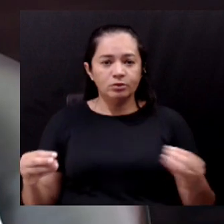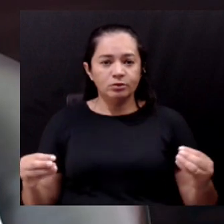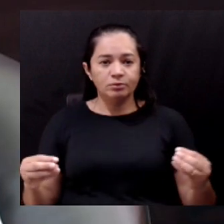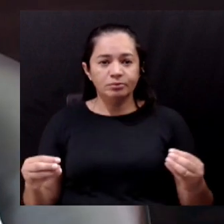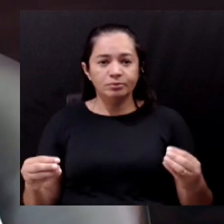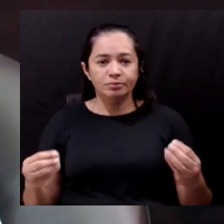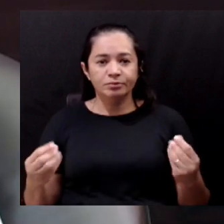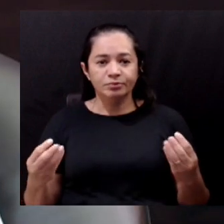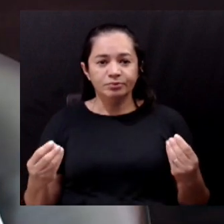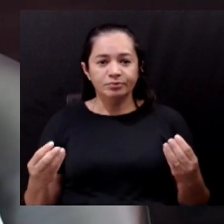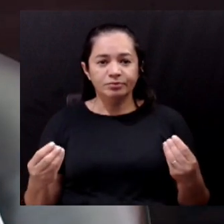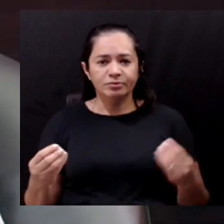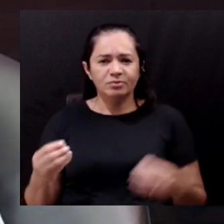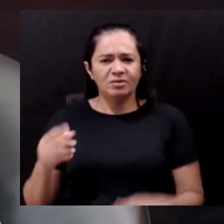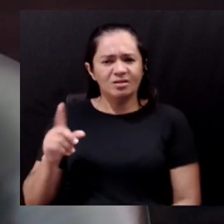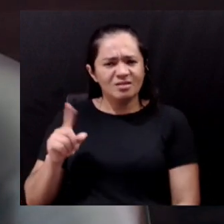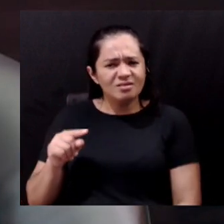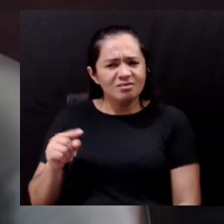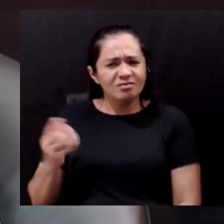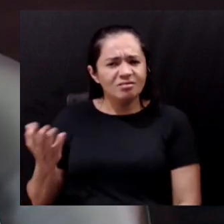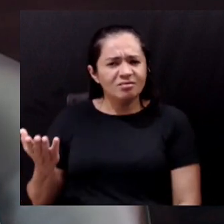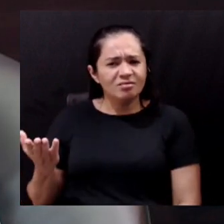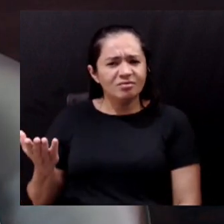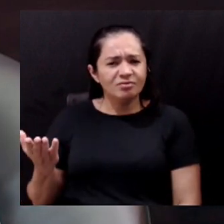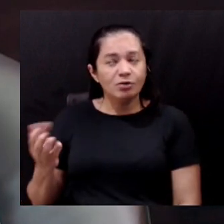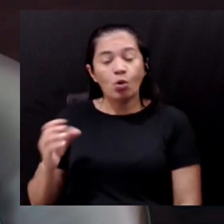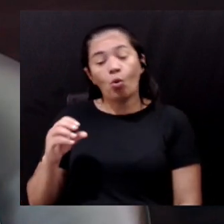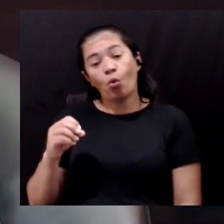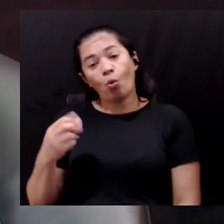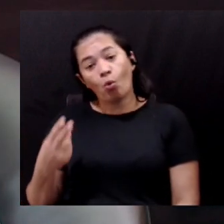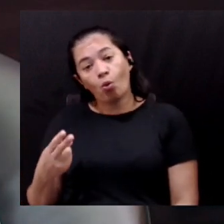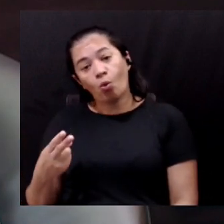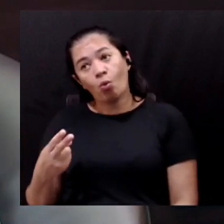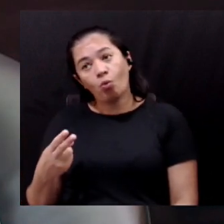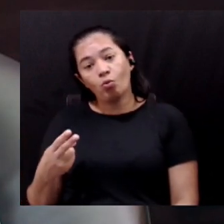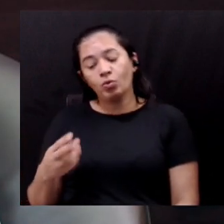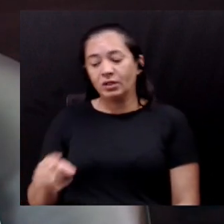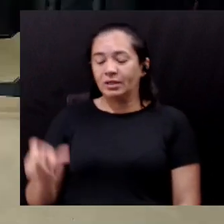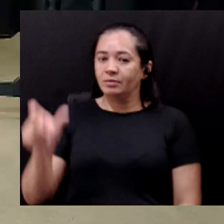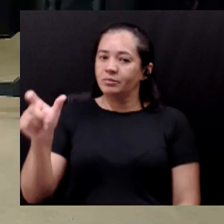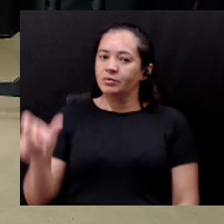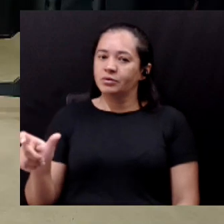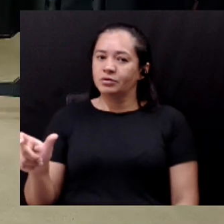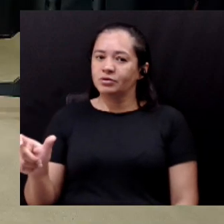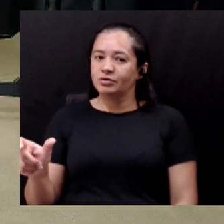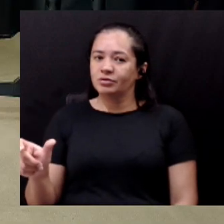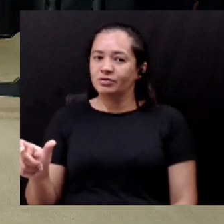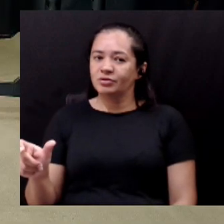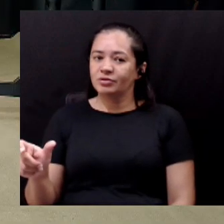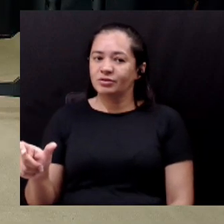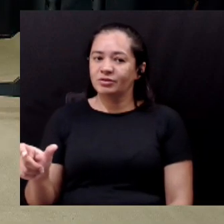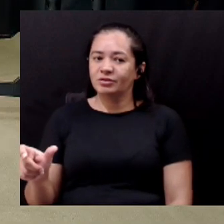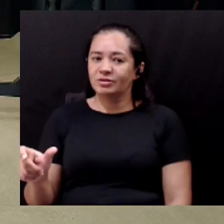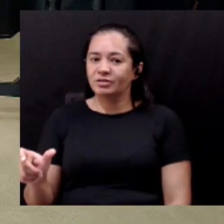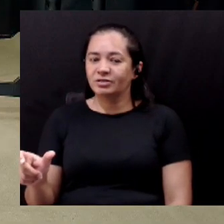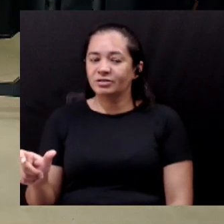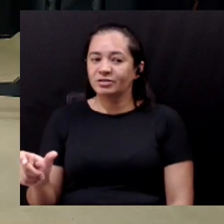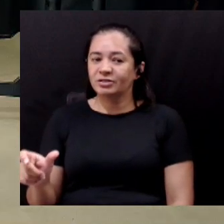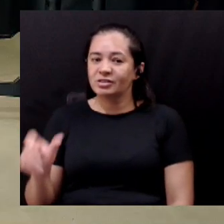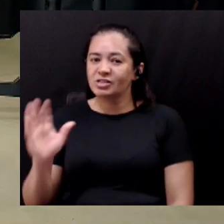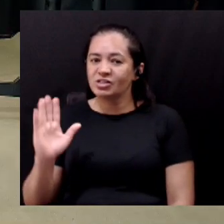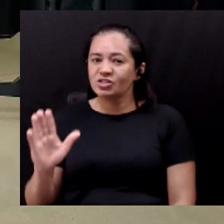será? Né? Então, Ou será que esse sujeito nem tinha já empatia? já tinha sua empatia muito